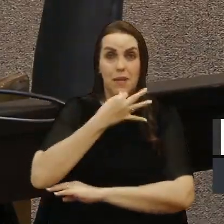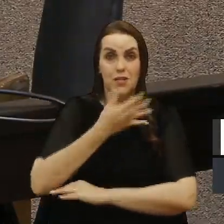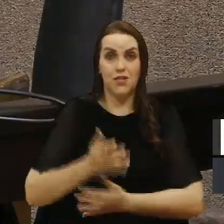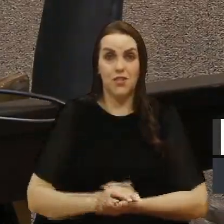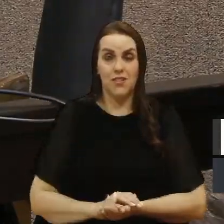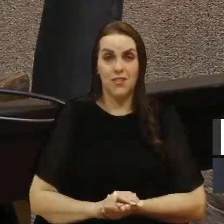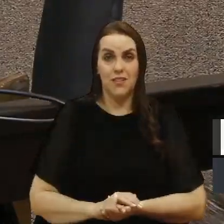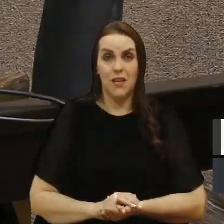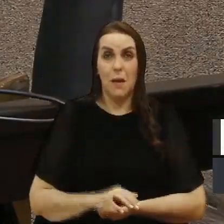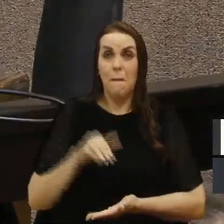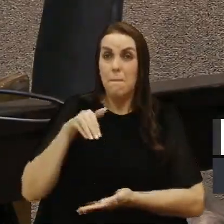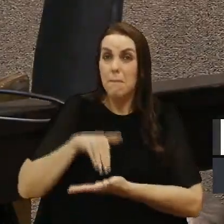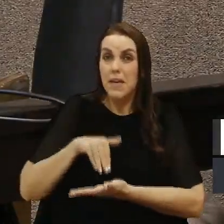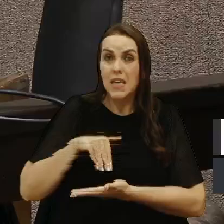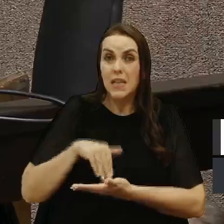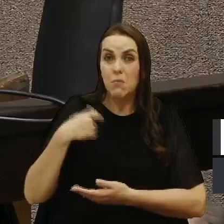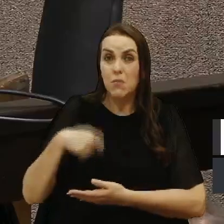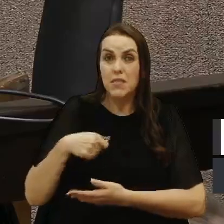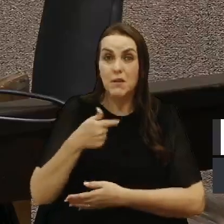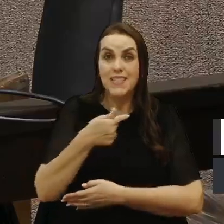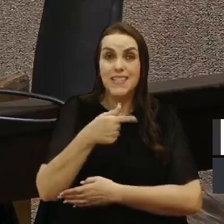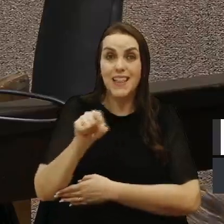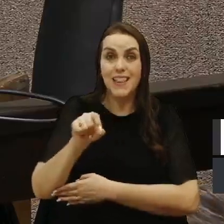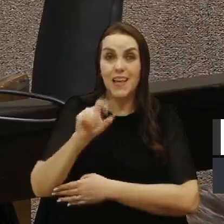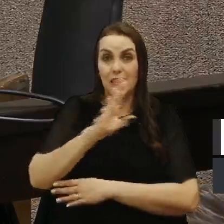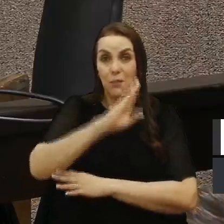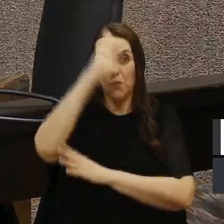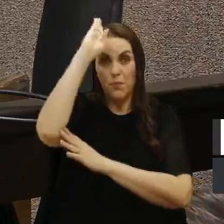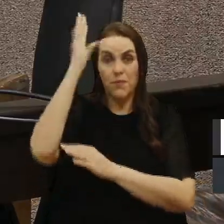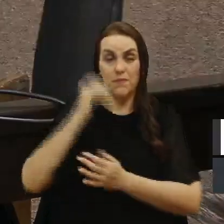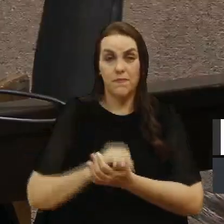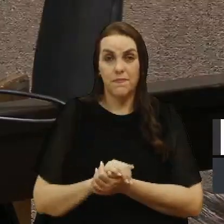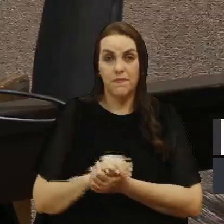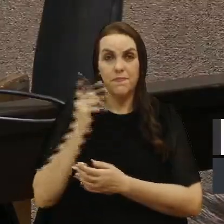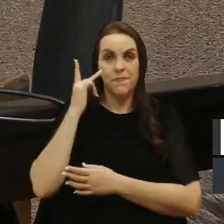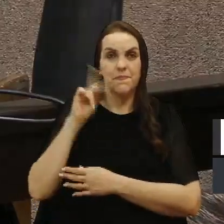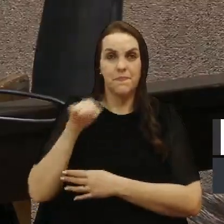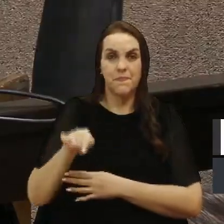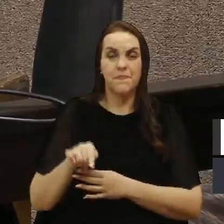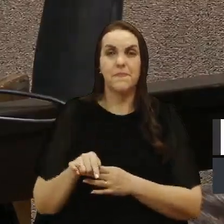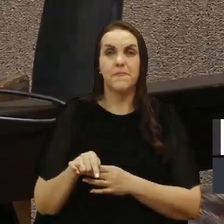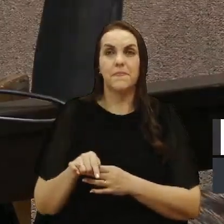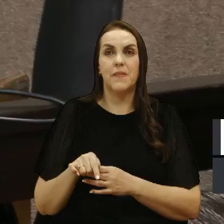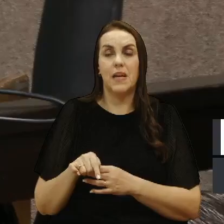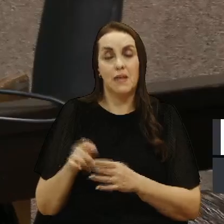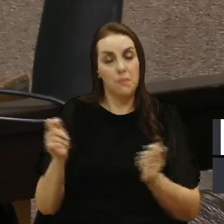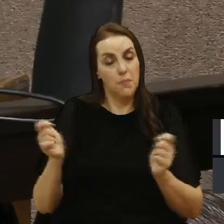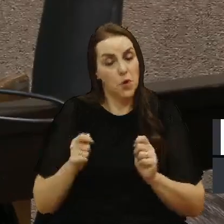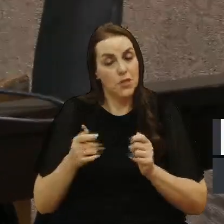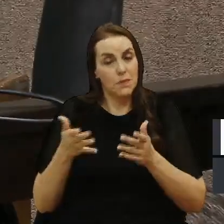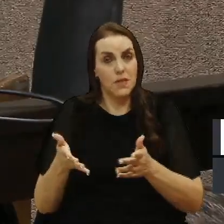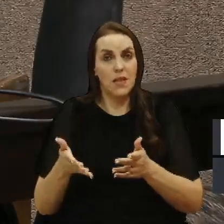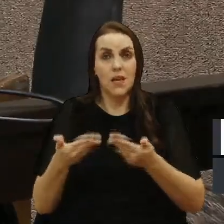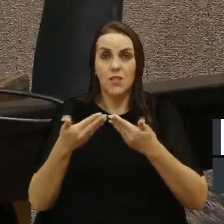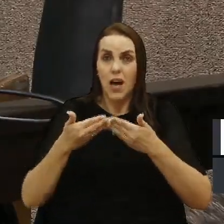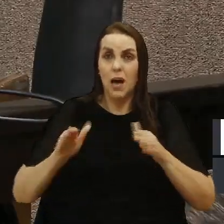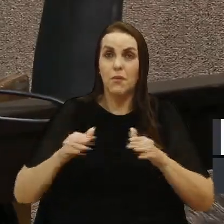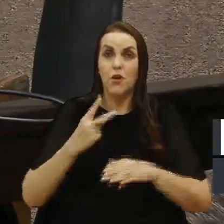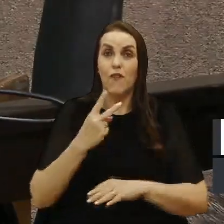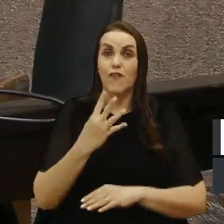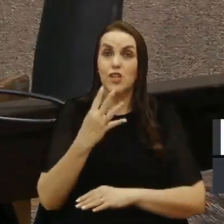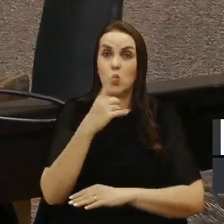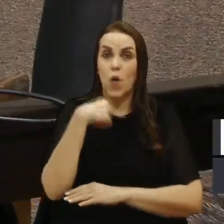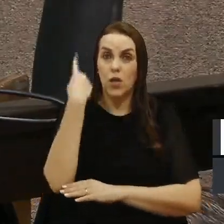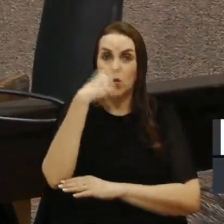E que, no mínimo, precisamos de 70 bombeiros para, tanto viabilizar a abertura 24 horas